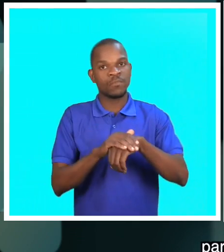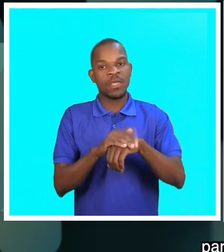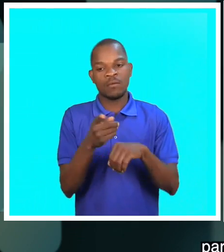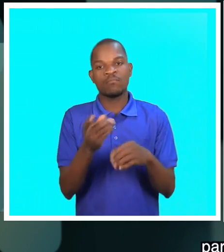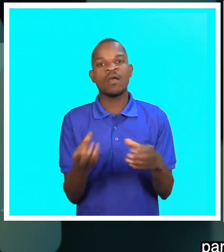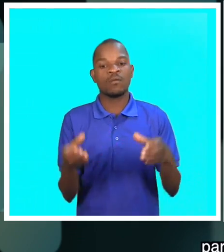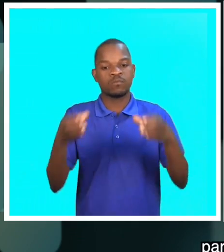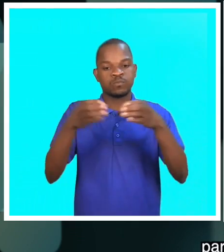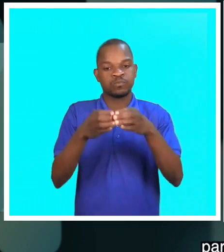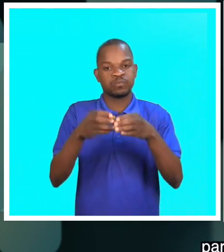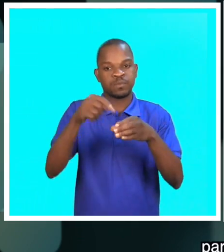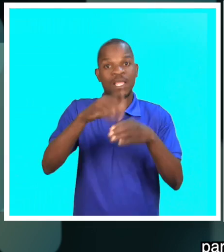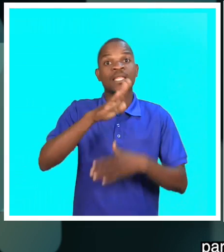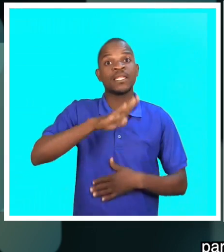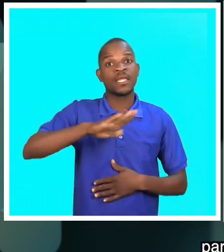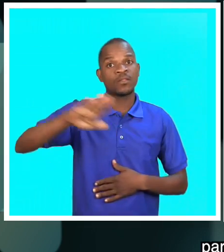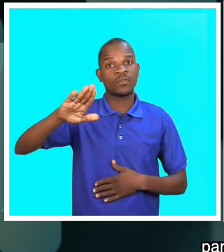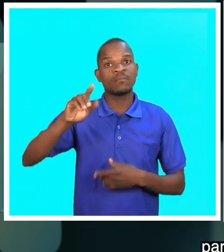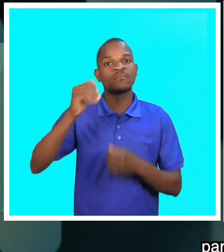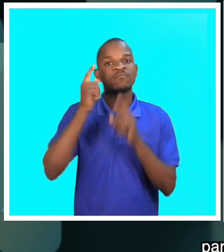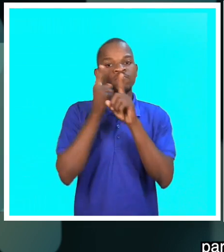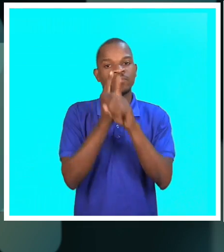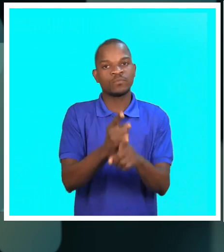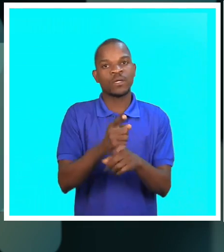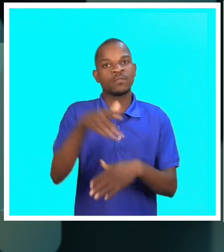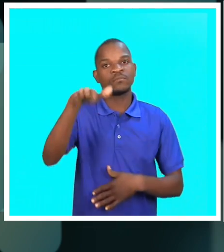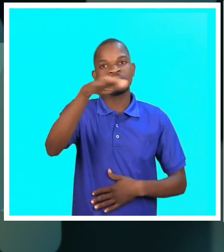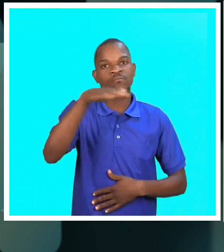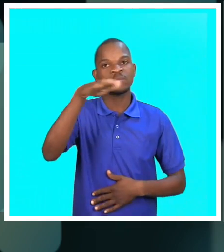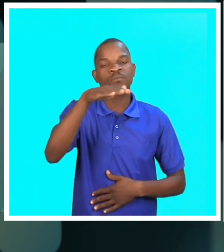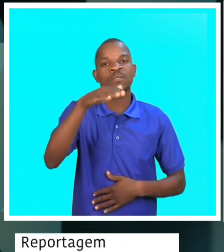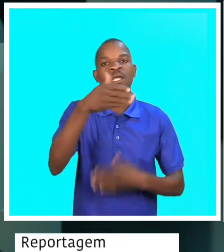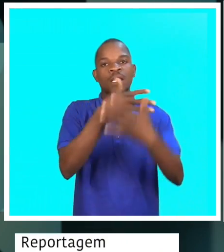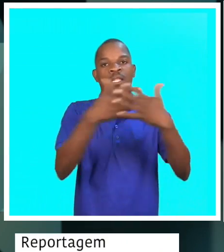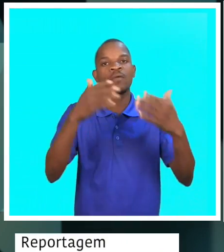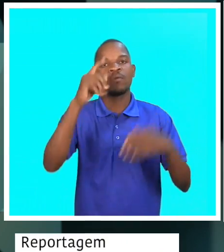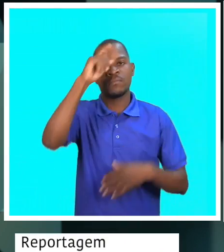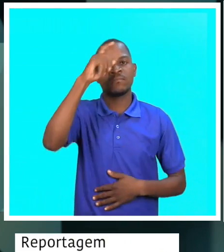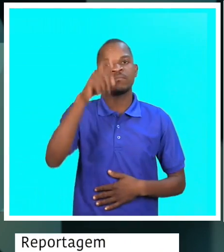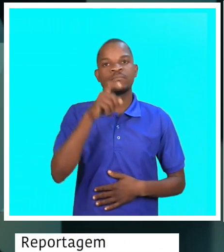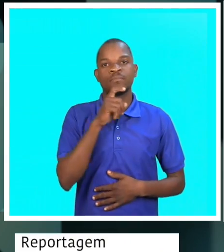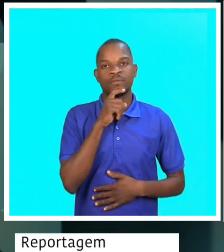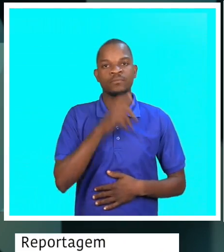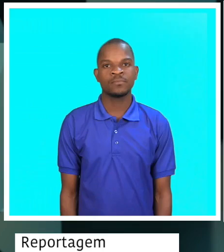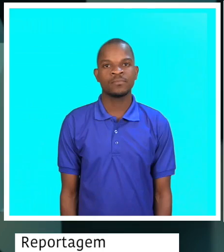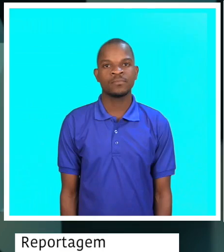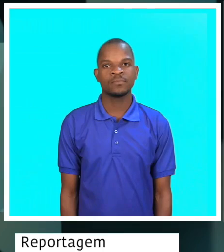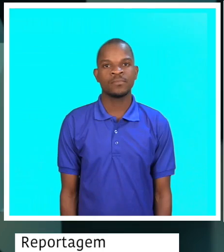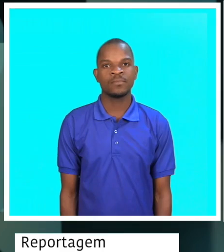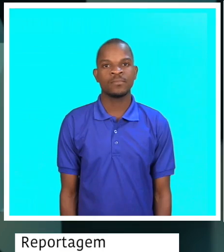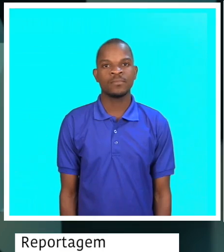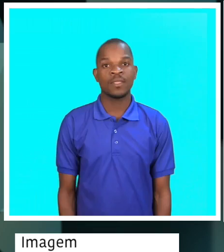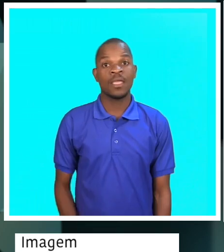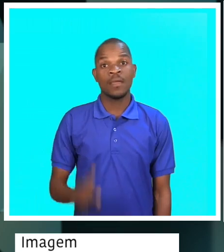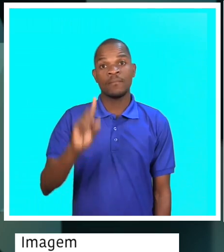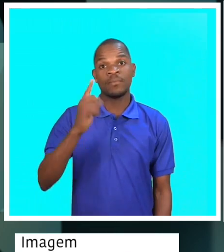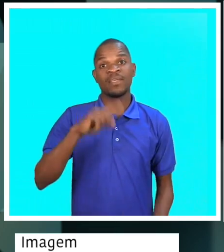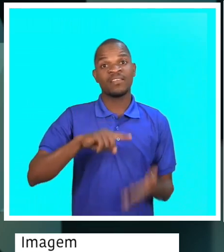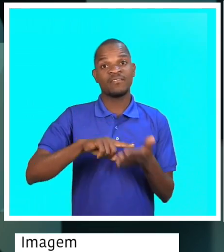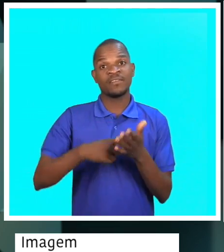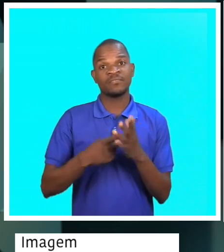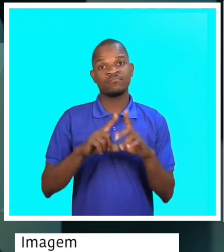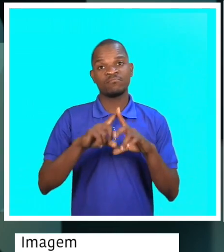destacarem, para que, por um lado, sejam incorporados nas seleções nacionais que vão fazer parte dos Jogos da CPLP. A